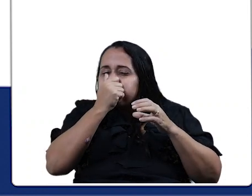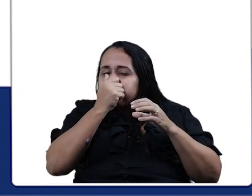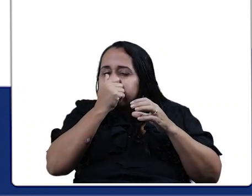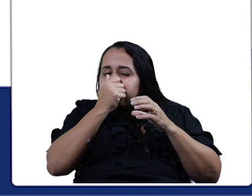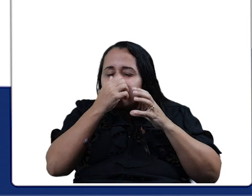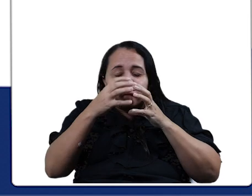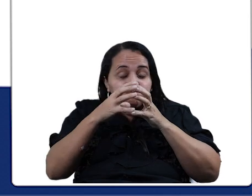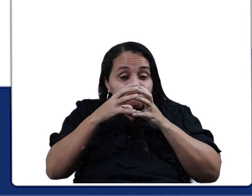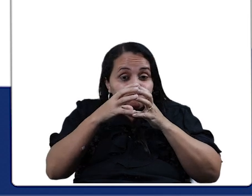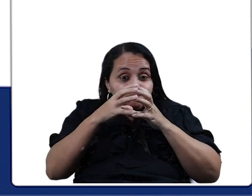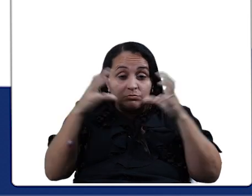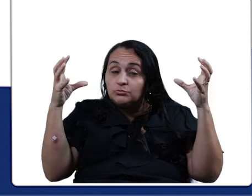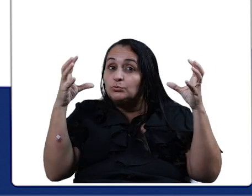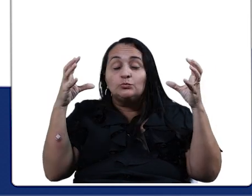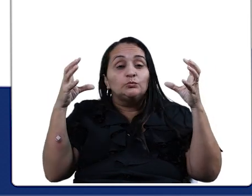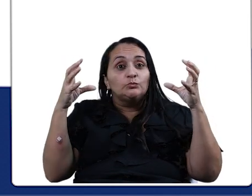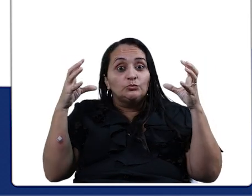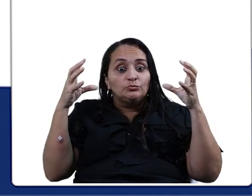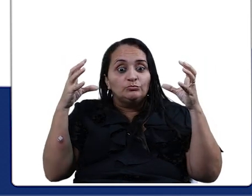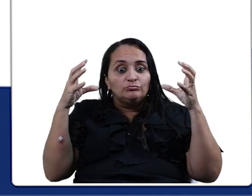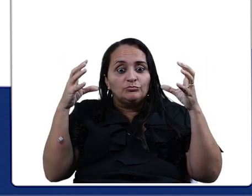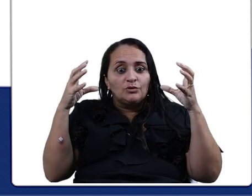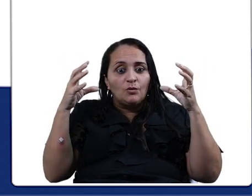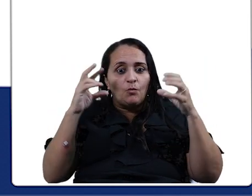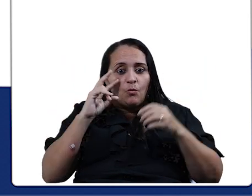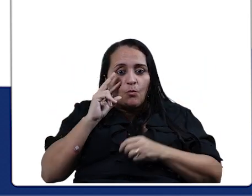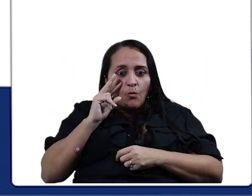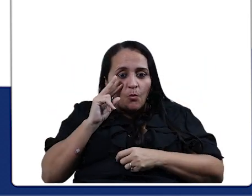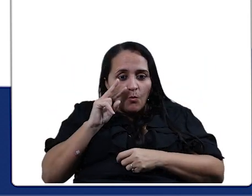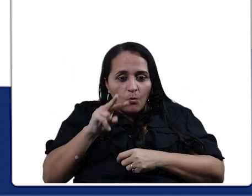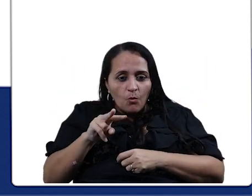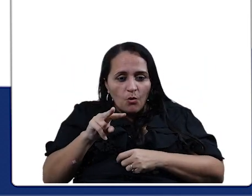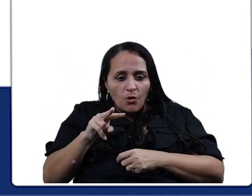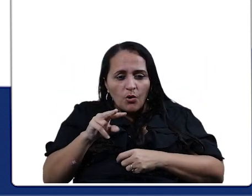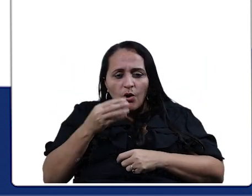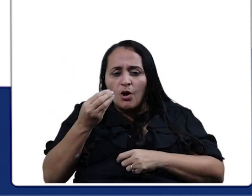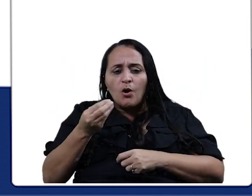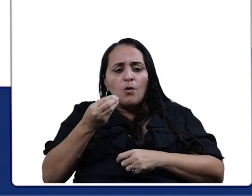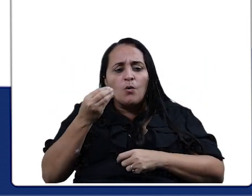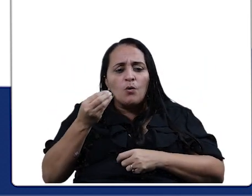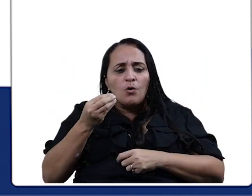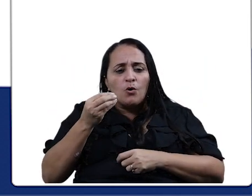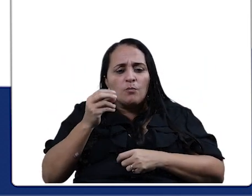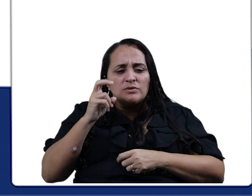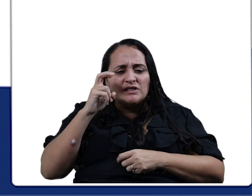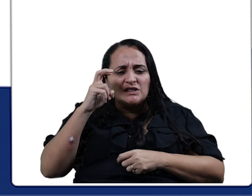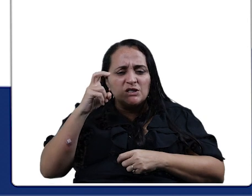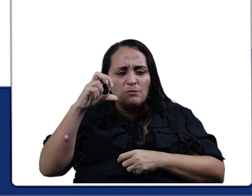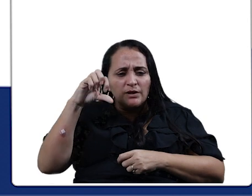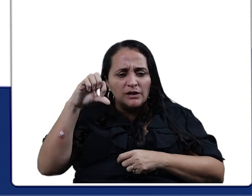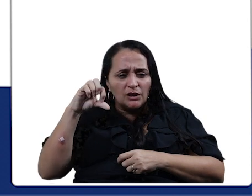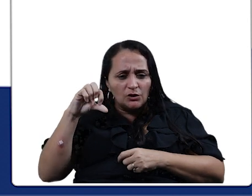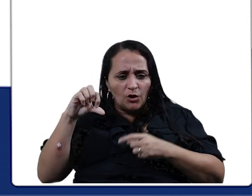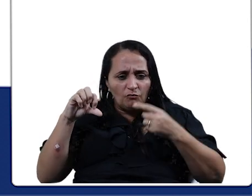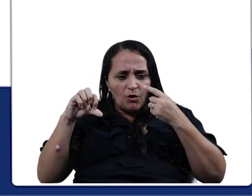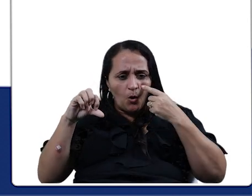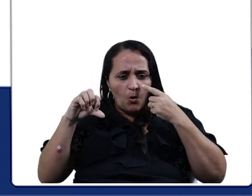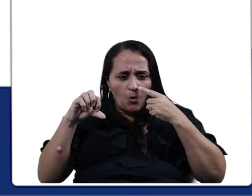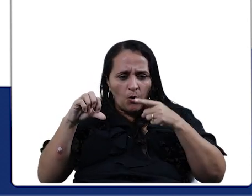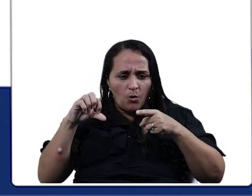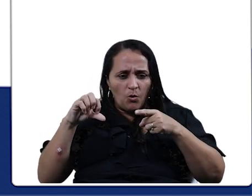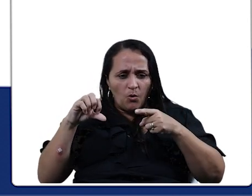a ponto de quando chegar, repara como é que ele escreve o 59,